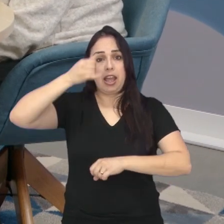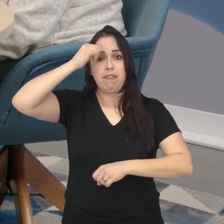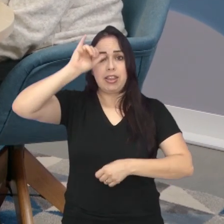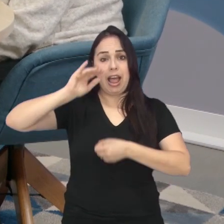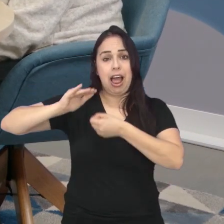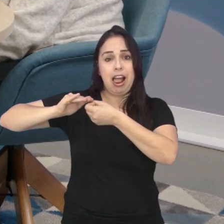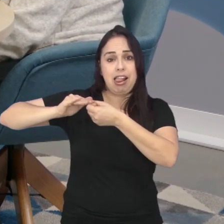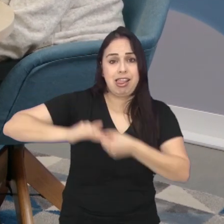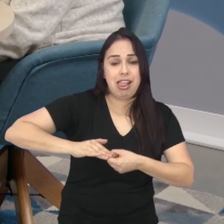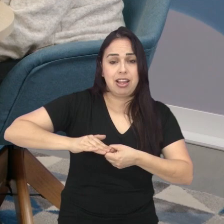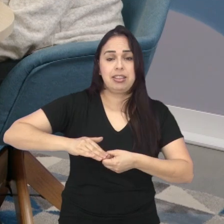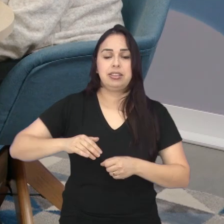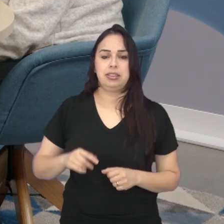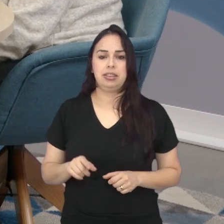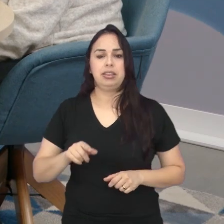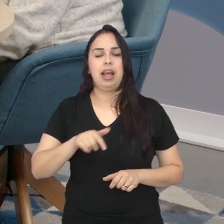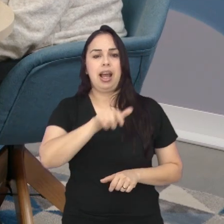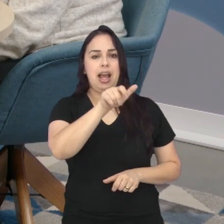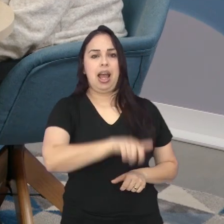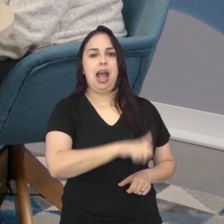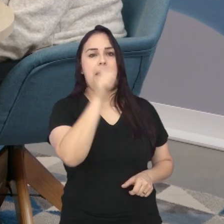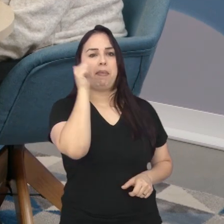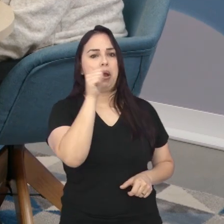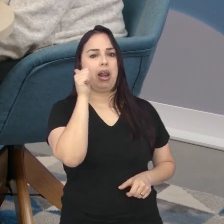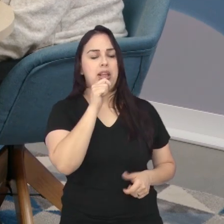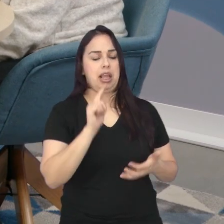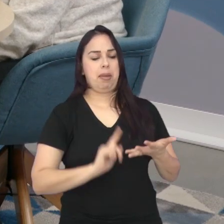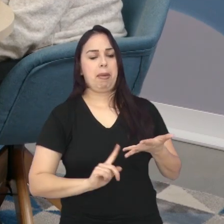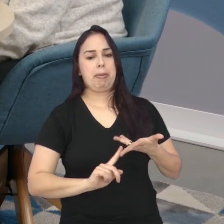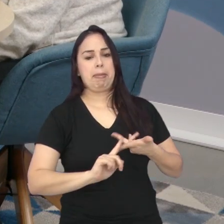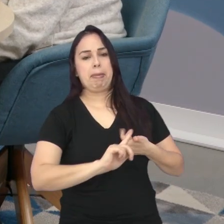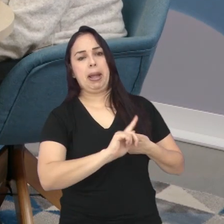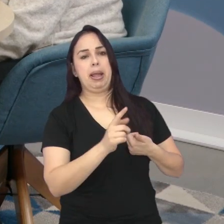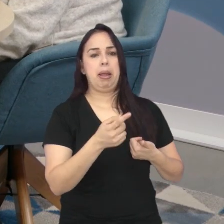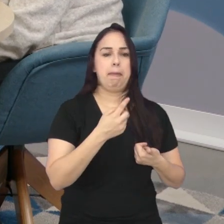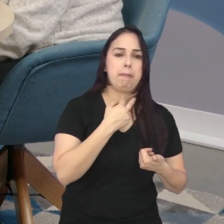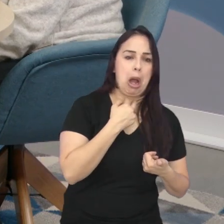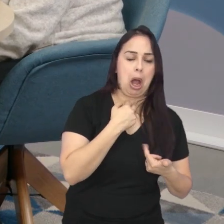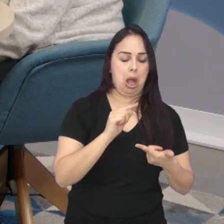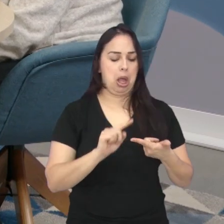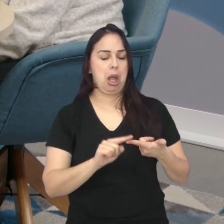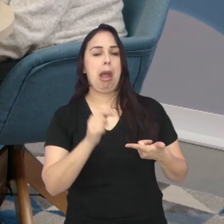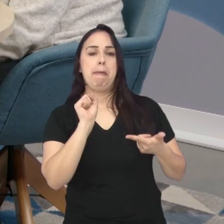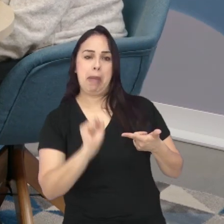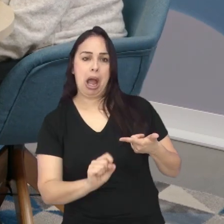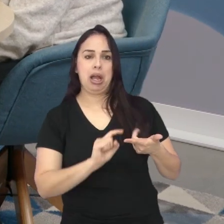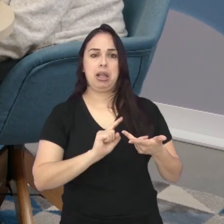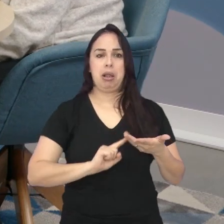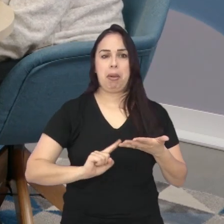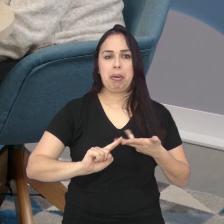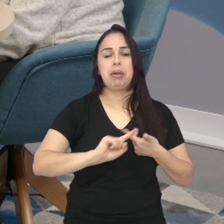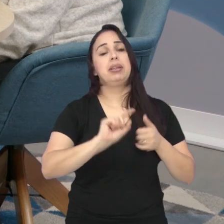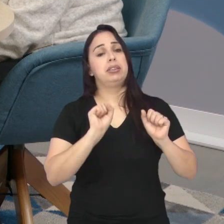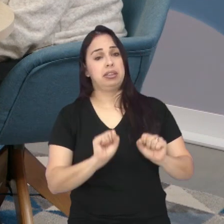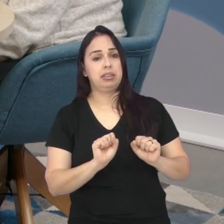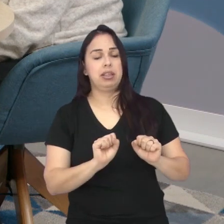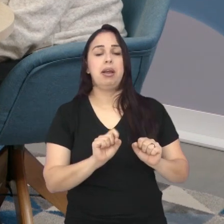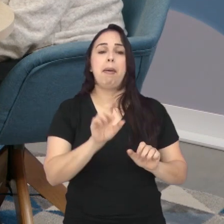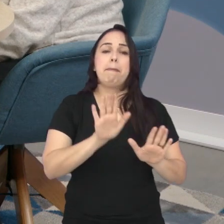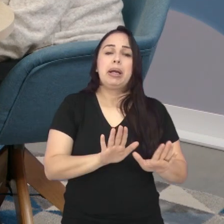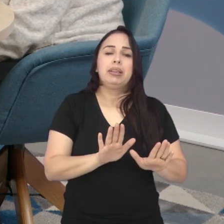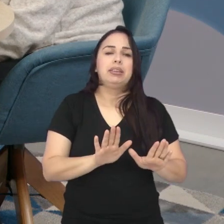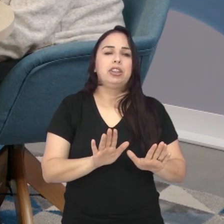maioria das vezes as mulheres que ouvem, né, que elas têm de fazer isso desde criança. Não pode fazer isso, não pode fazer aquilo, tem que ser assim, tem que ser